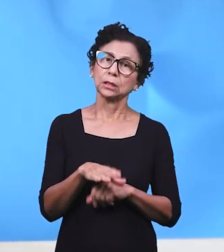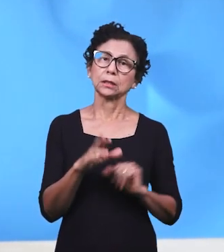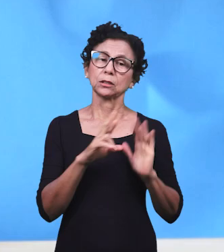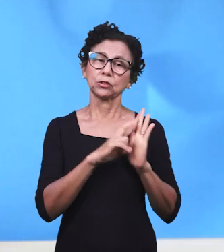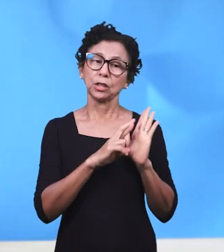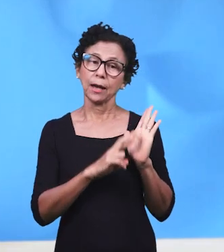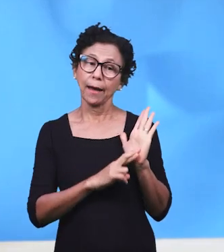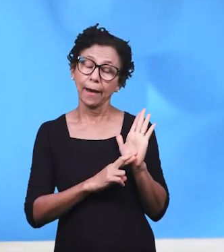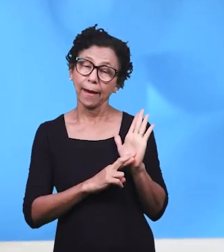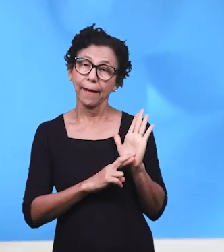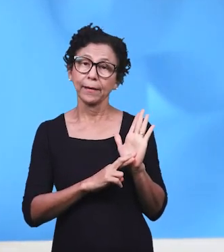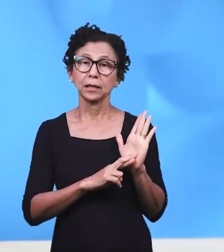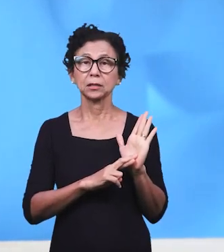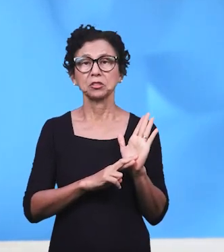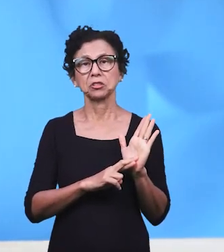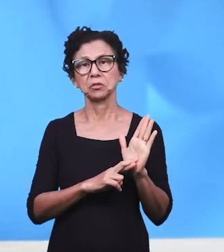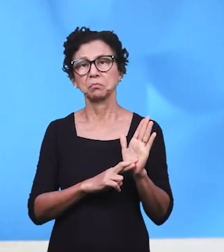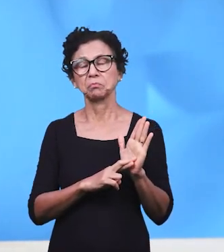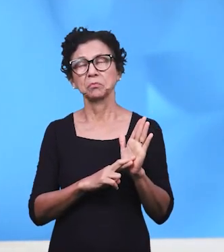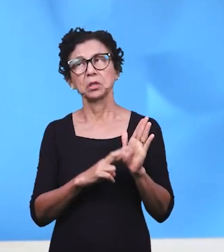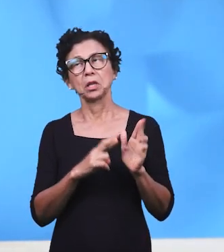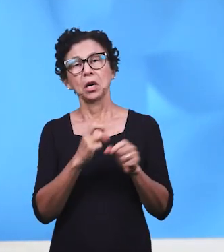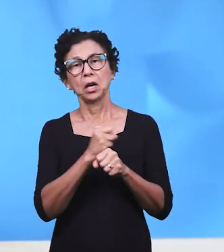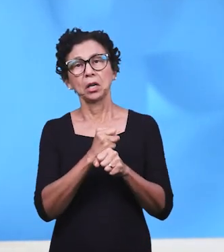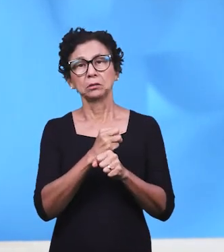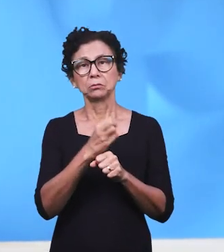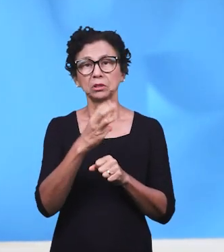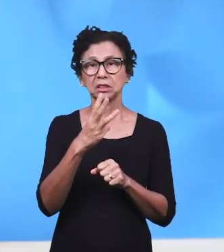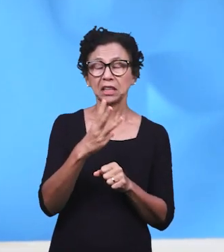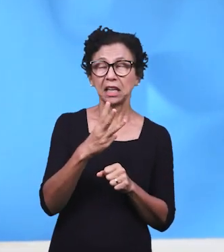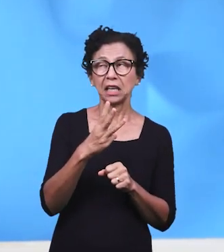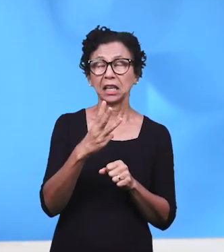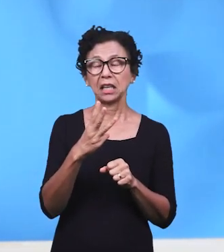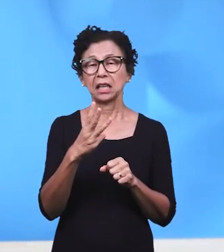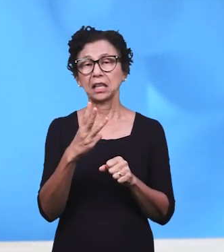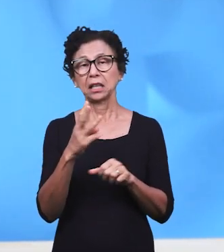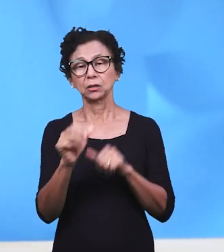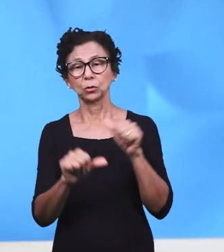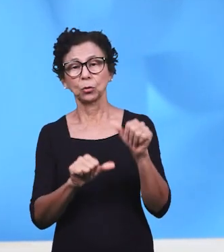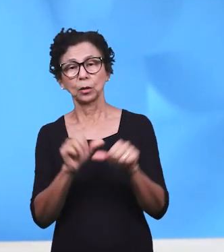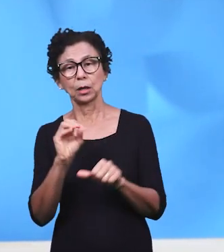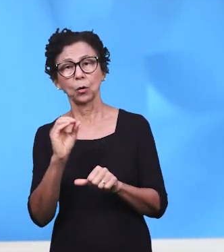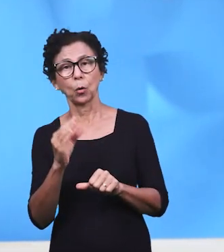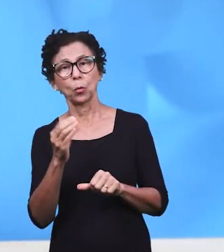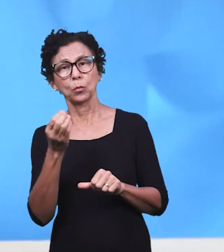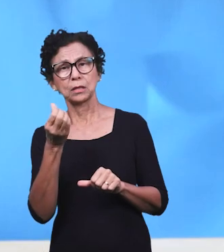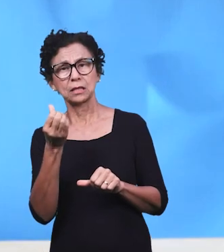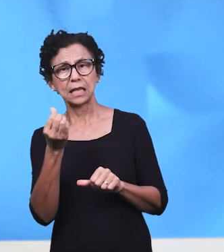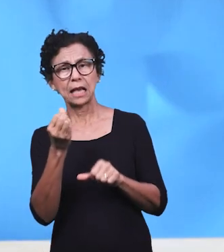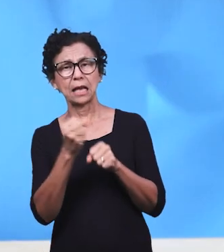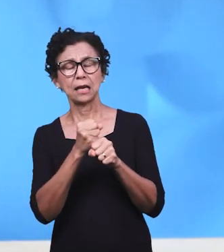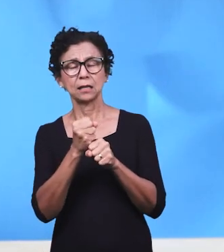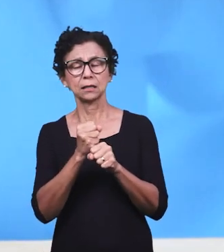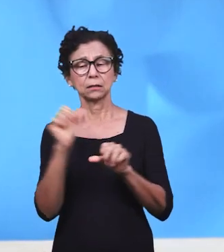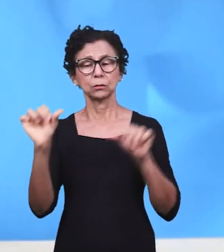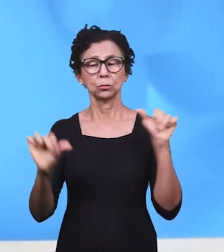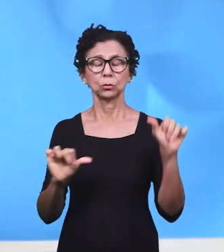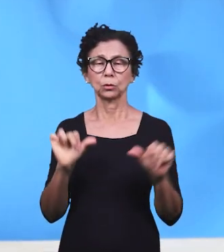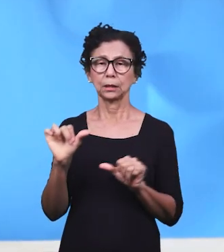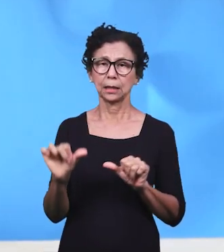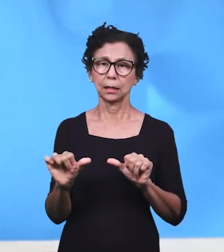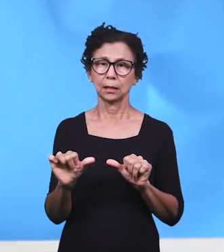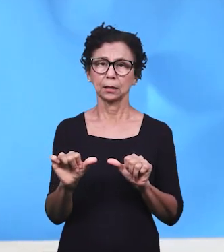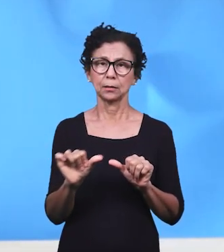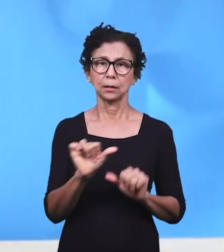né, de que de 3 a 6 anos você pode trocar a prótese, mas eu acredito que cada caso é um caso